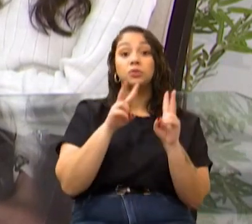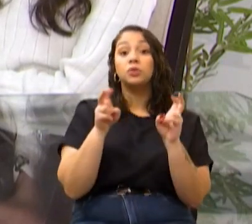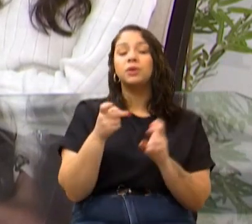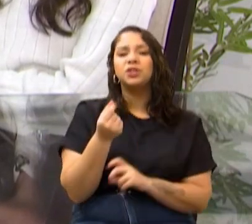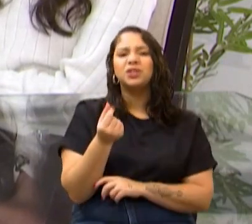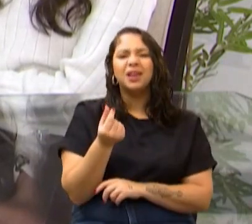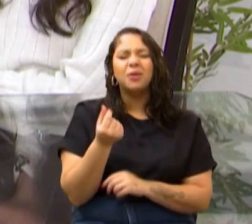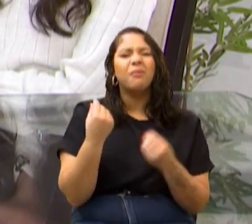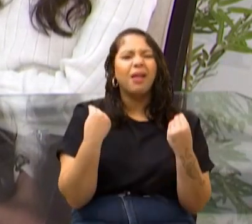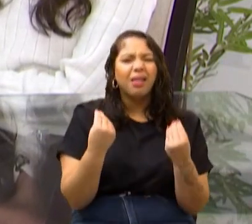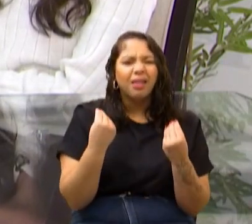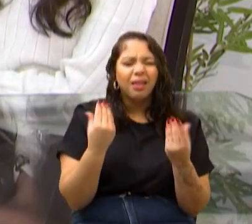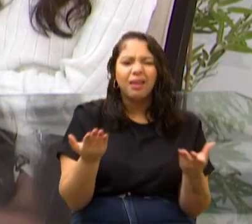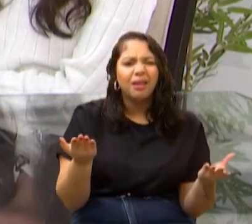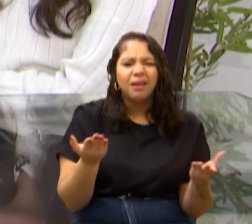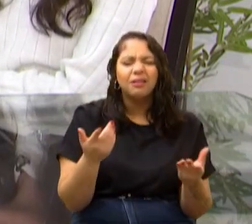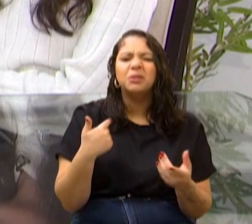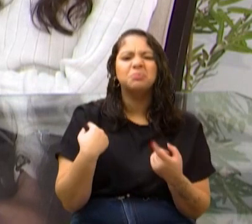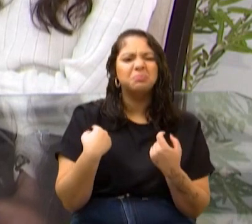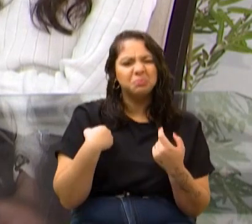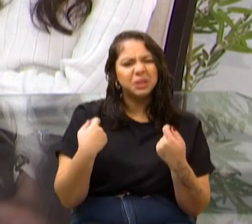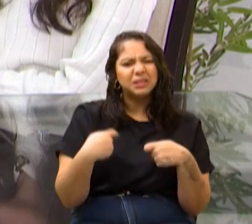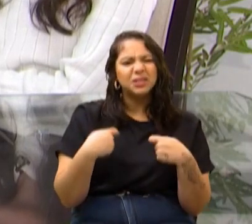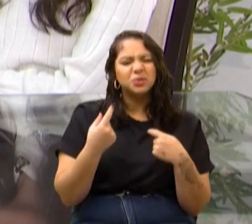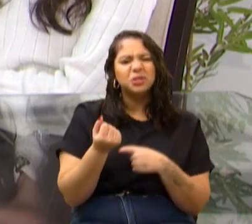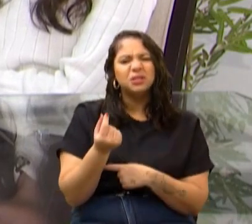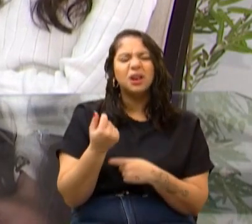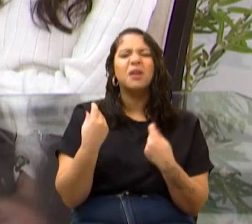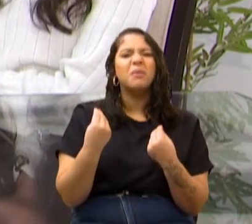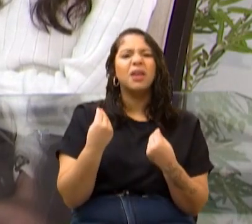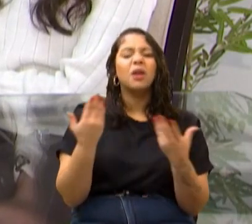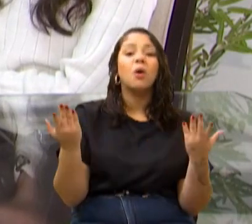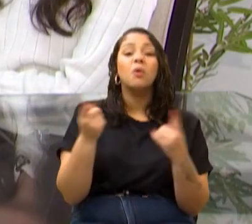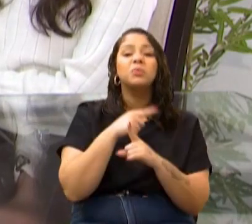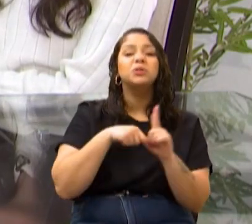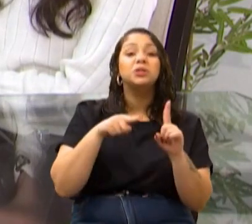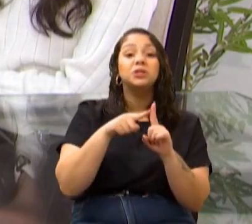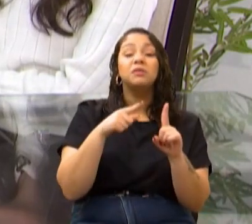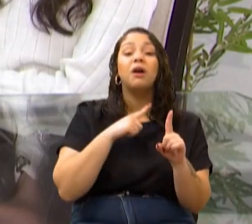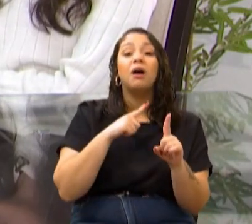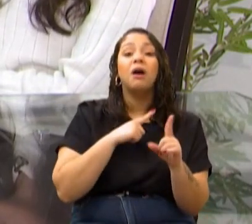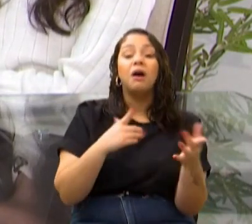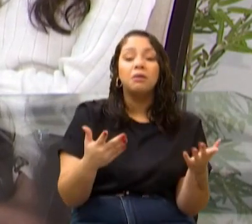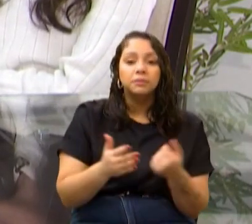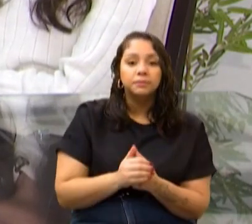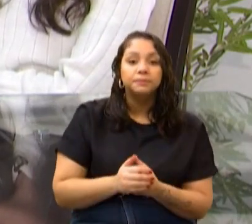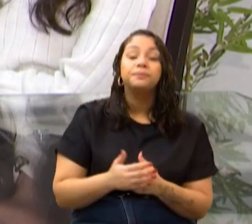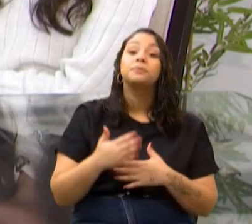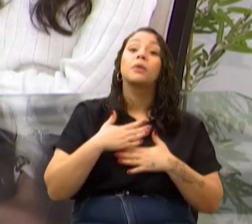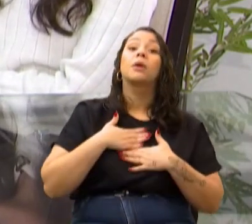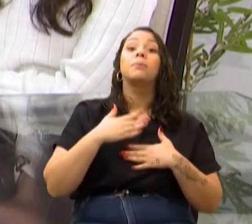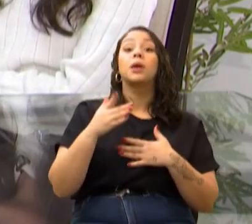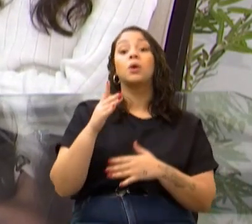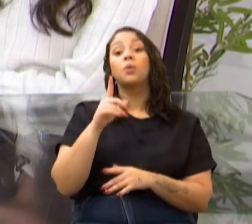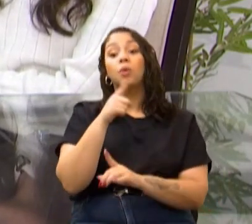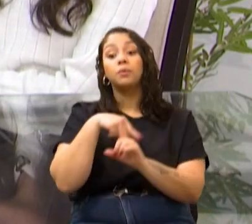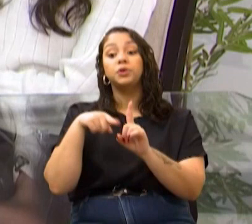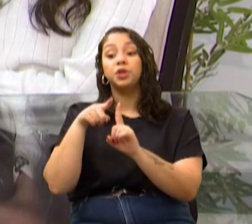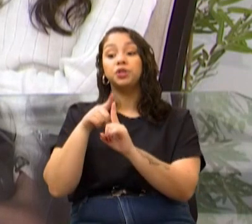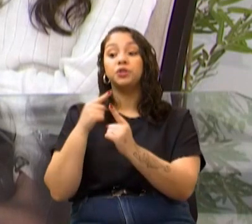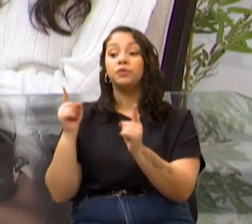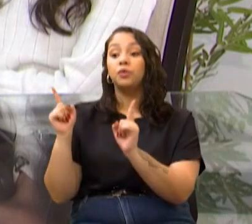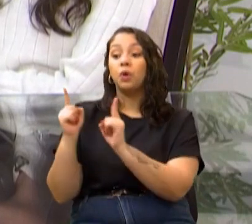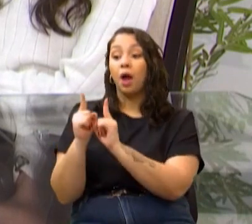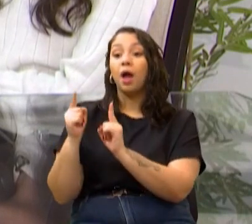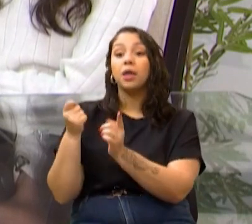de dinheiro, a pergunta é: dinheiro para quê? Para que eu preciso de dinheiro? Quais são os objetivos que eu tenho? Então, qual é o meu